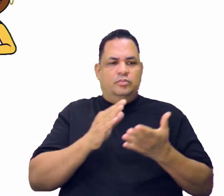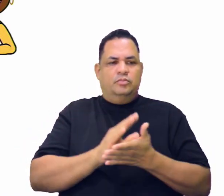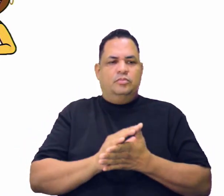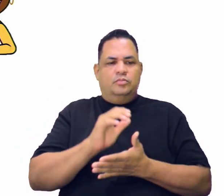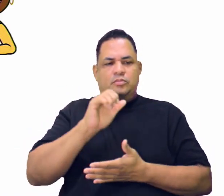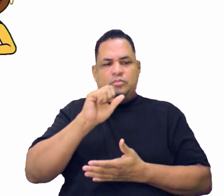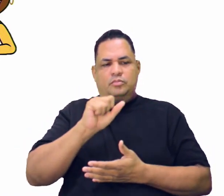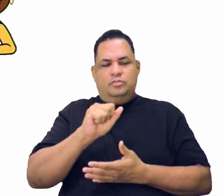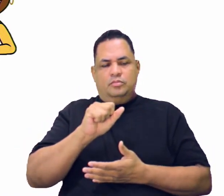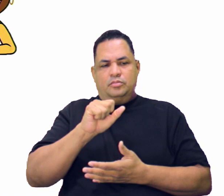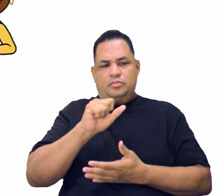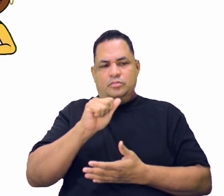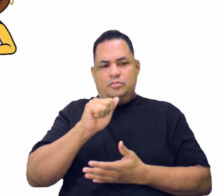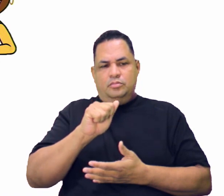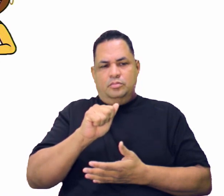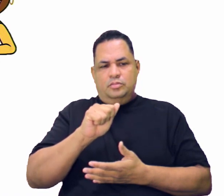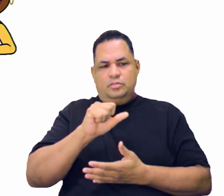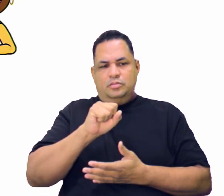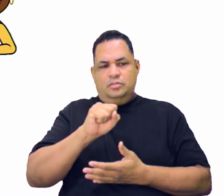assim